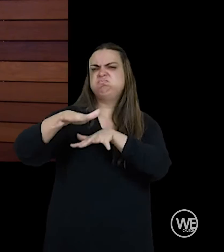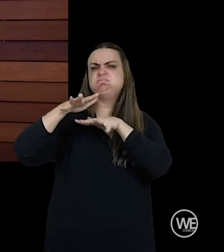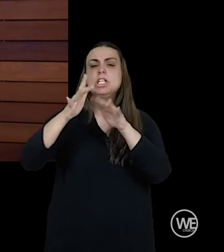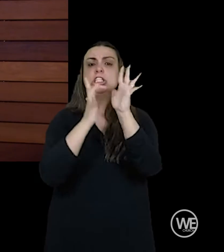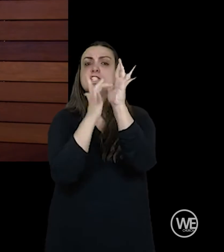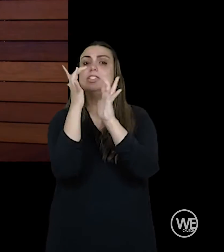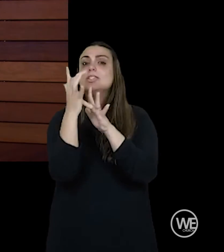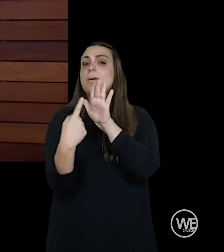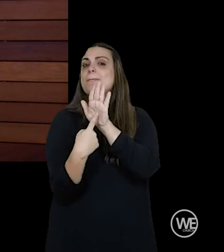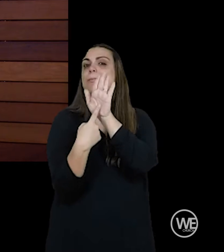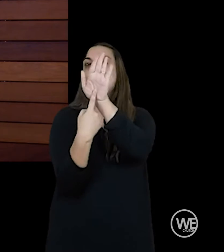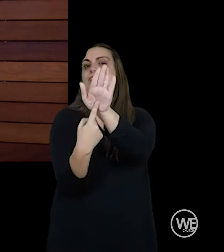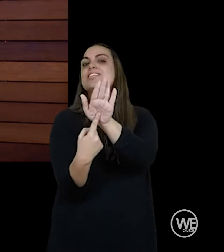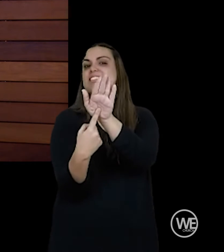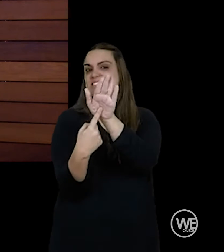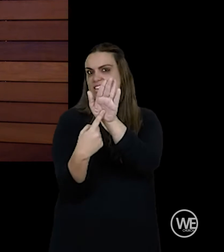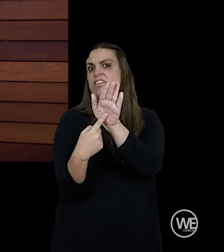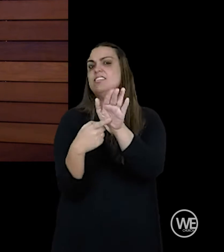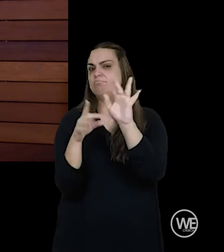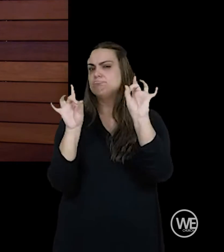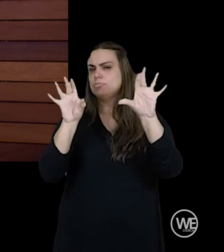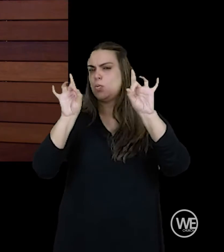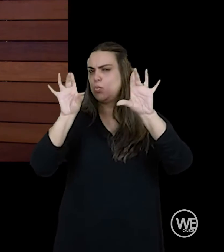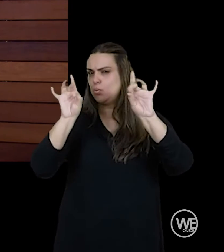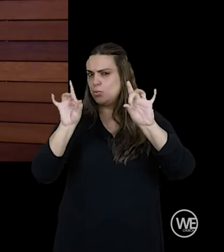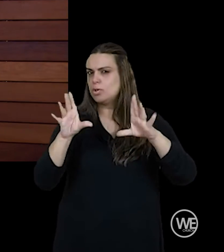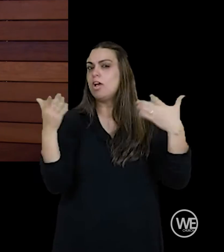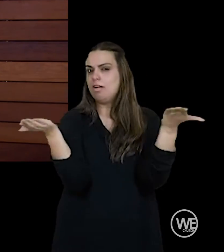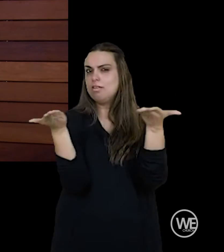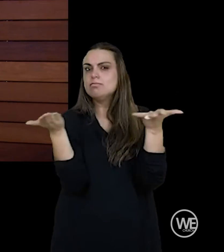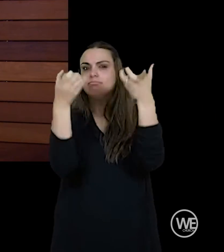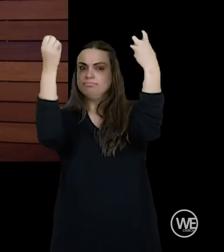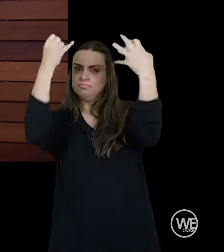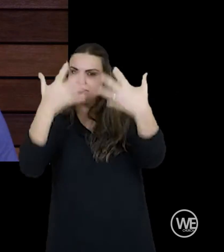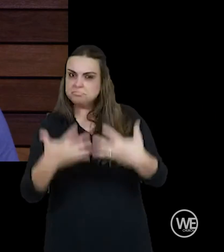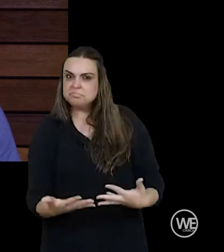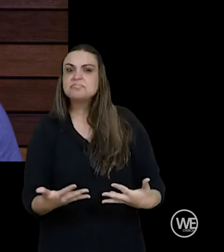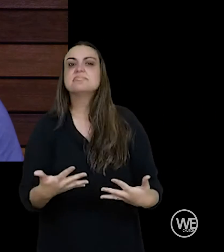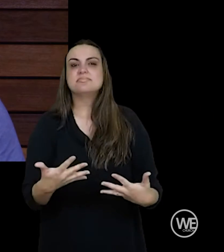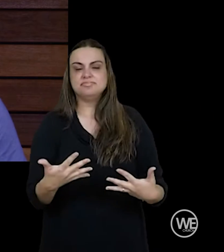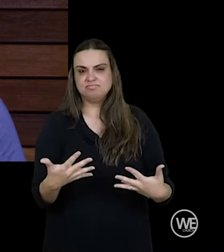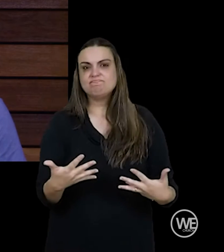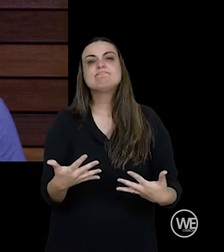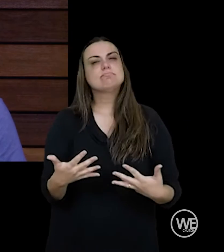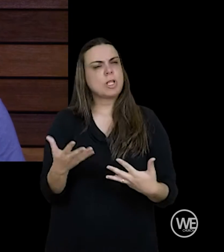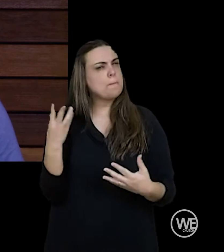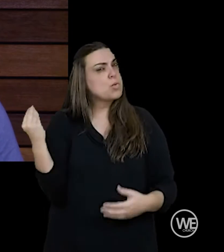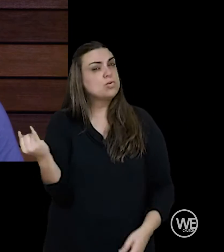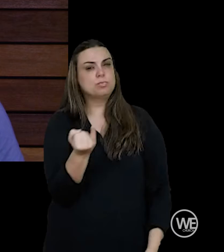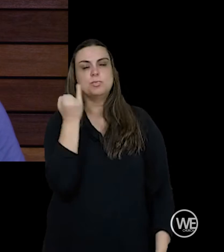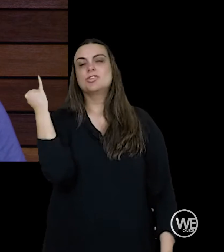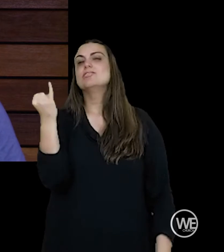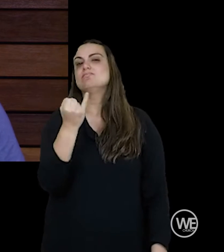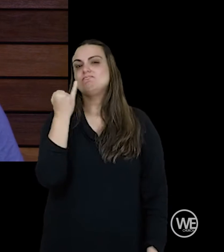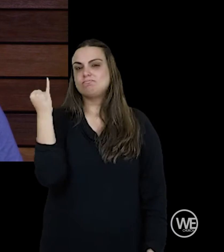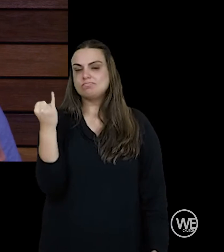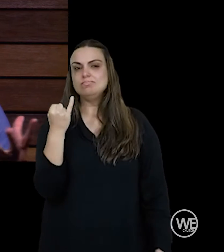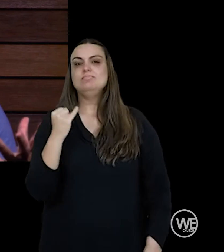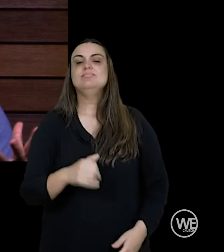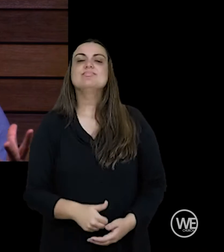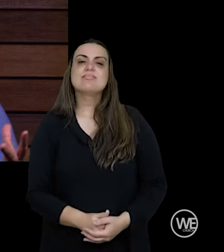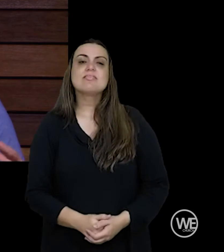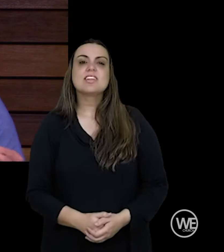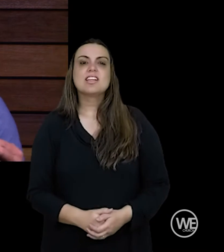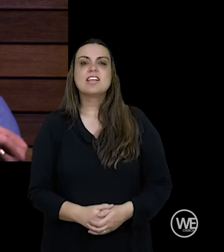nos mostra algo muito especial, e eu queria compartilhar isso com vocês, porque é significativo.